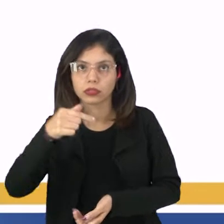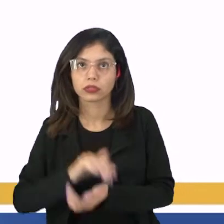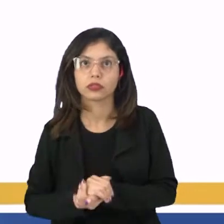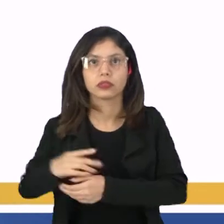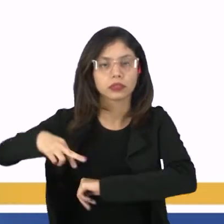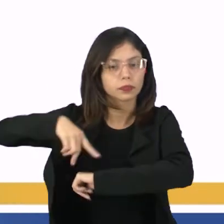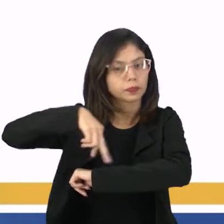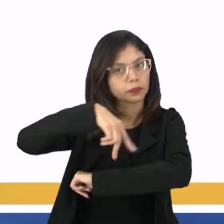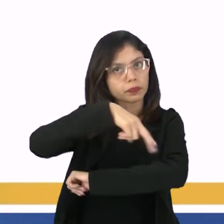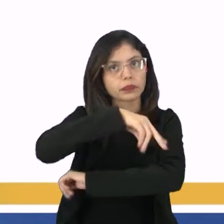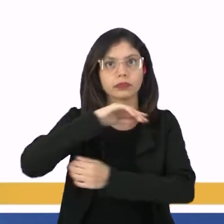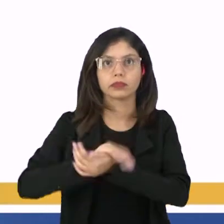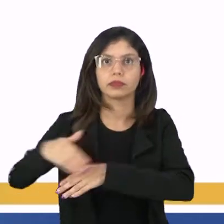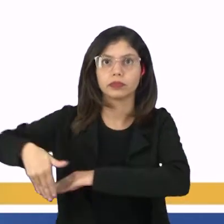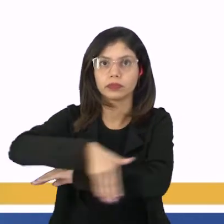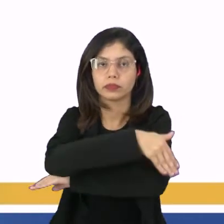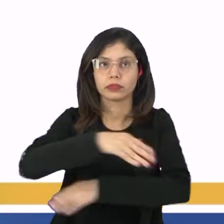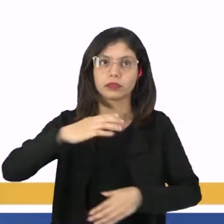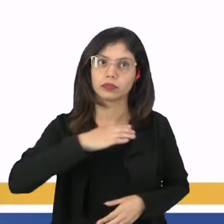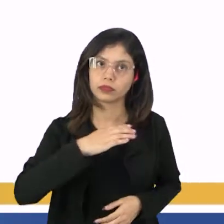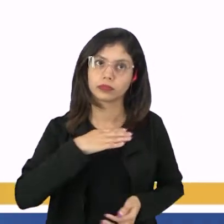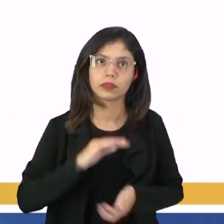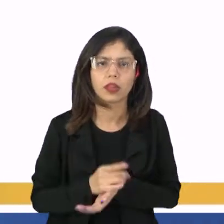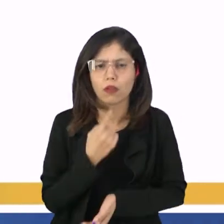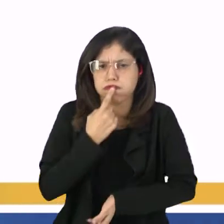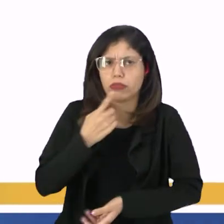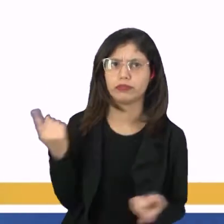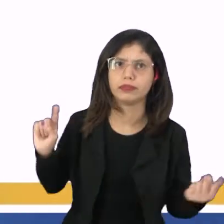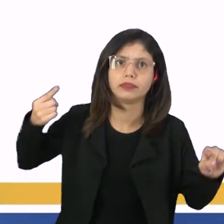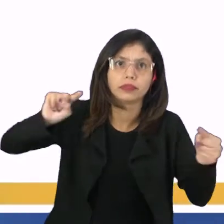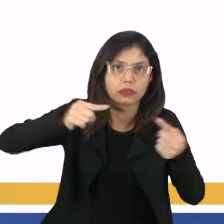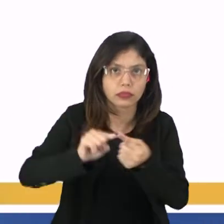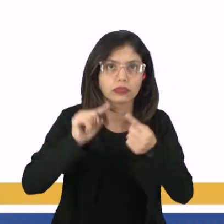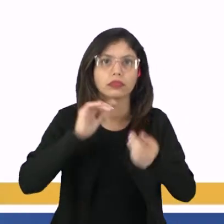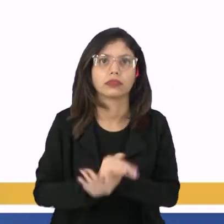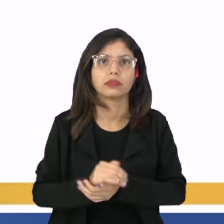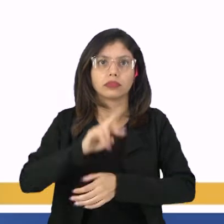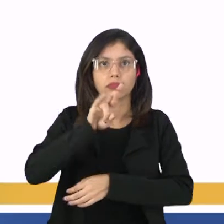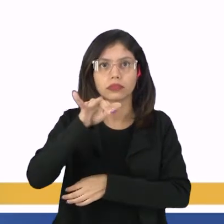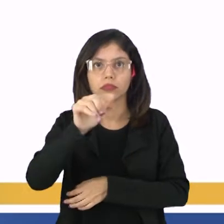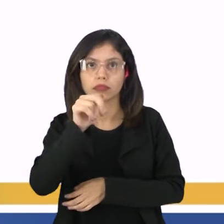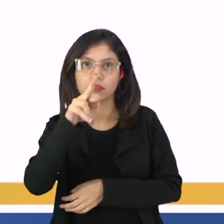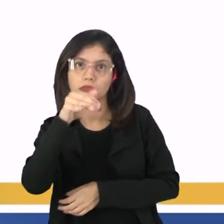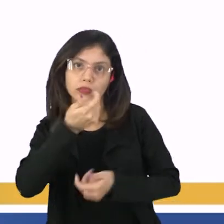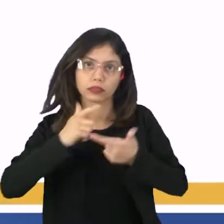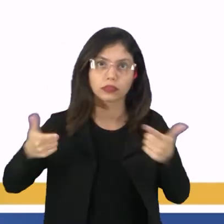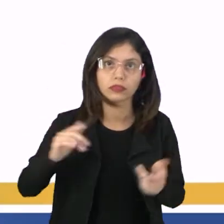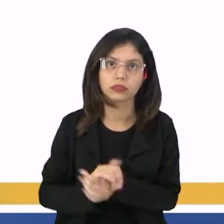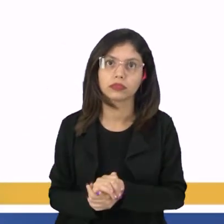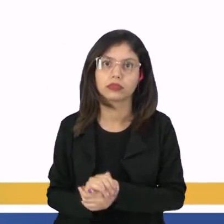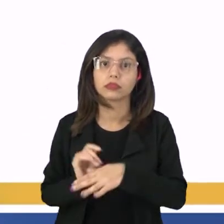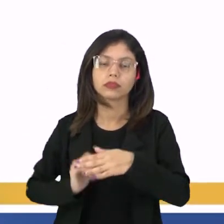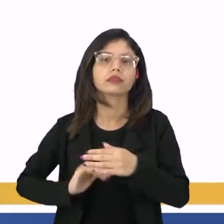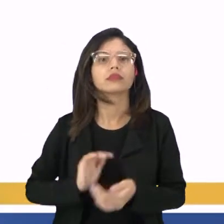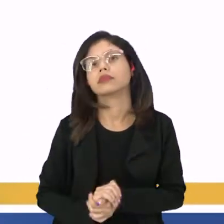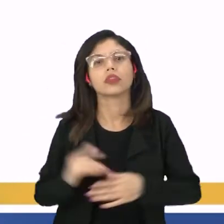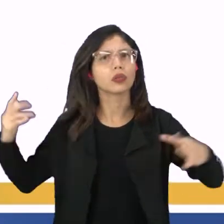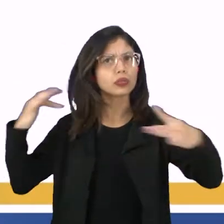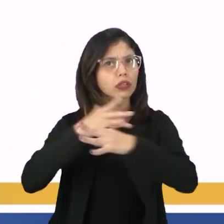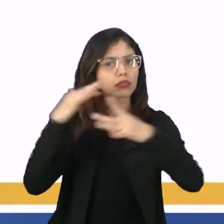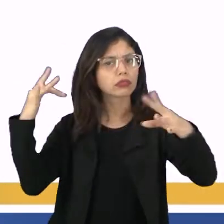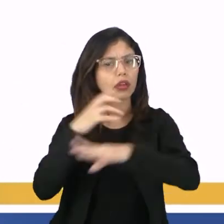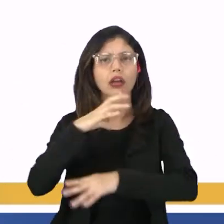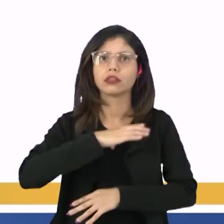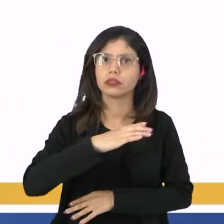2017, ao caminhar pelas ruas desta cidade, percebi nas proximidades da rua Amaro Grande, centro da cidade,